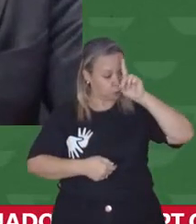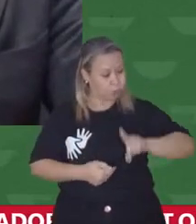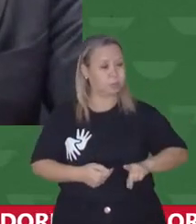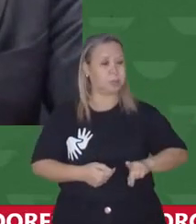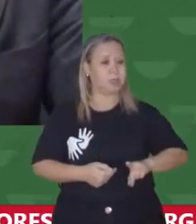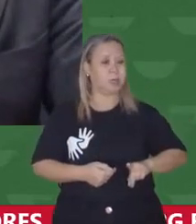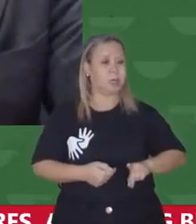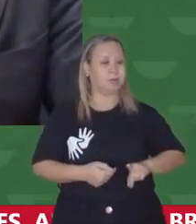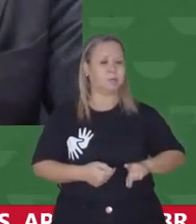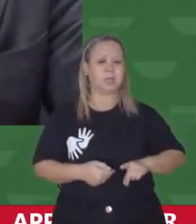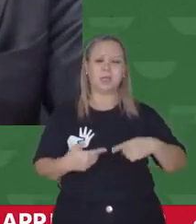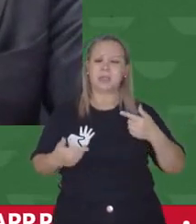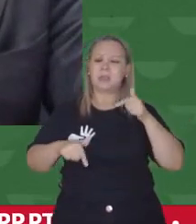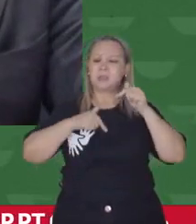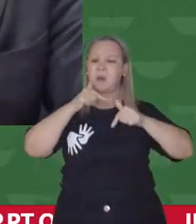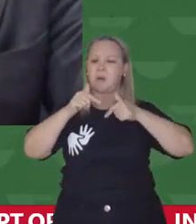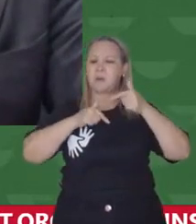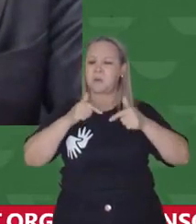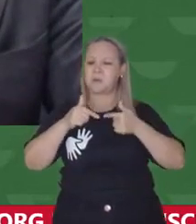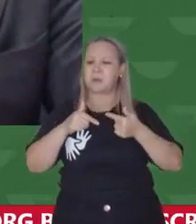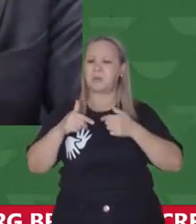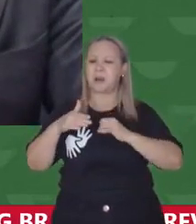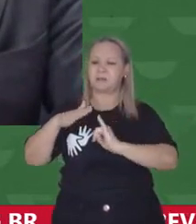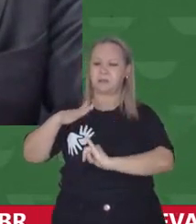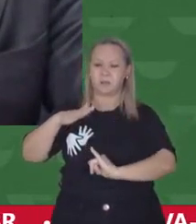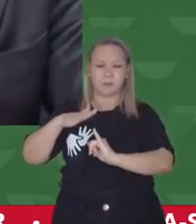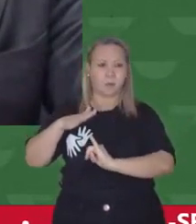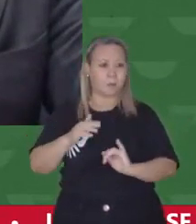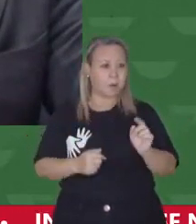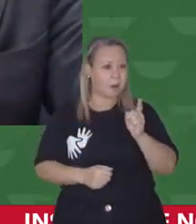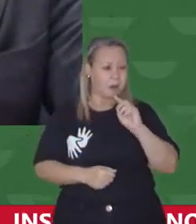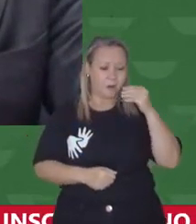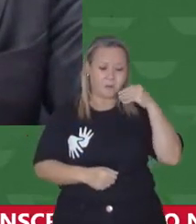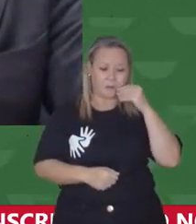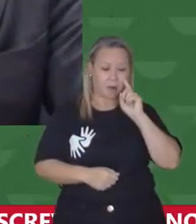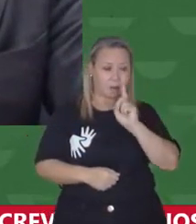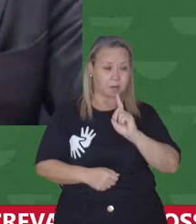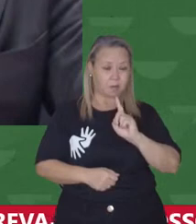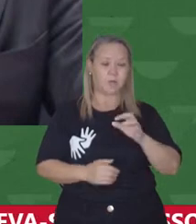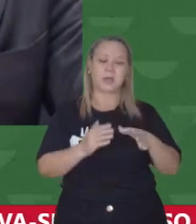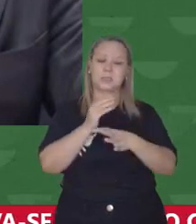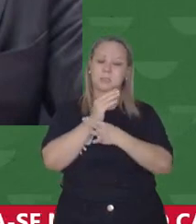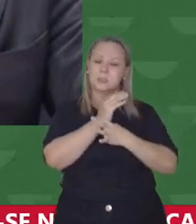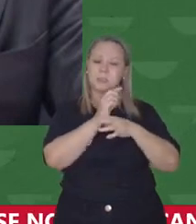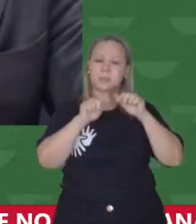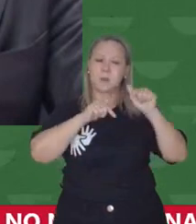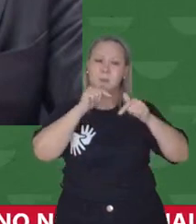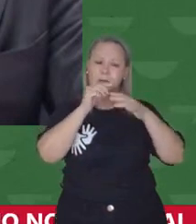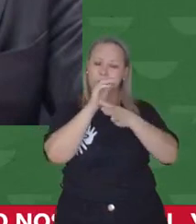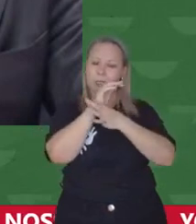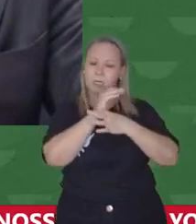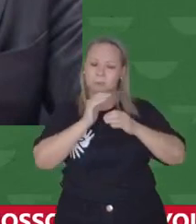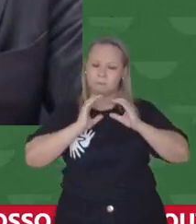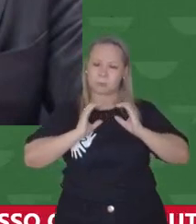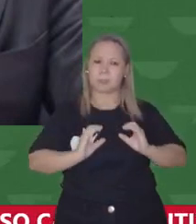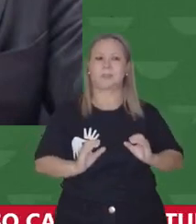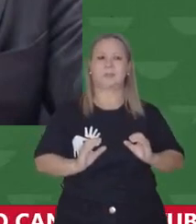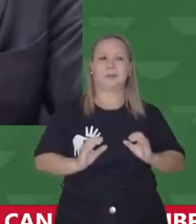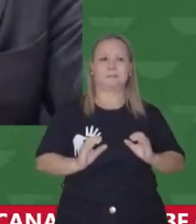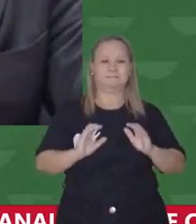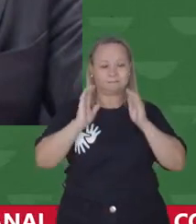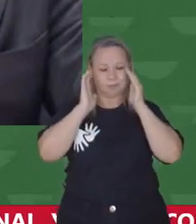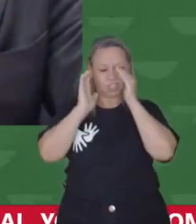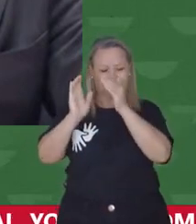não empregos precários, mas empregos que garantam uma dignidade, que garantam cidadania, né?